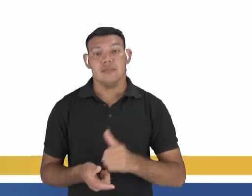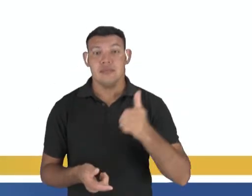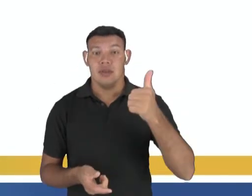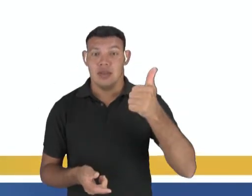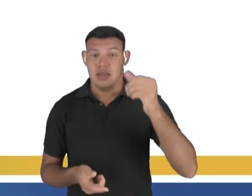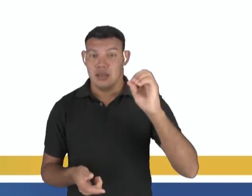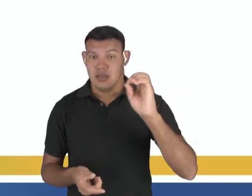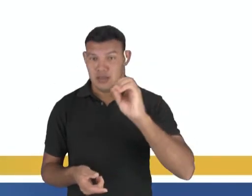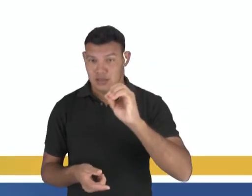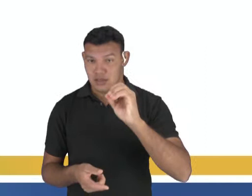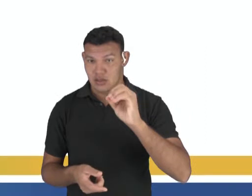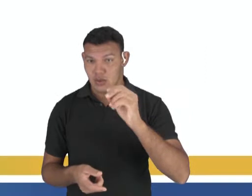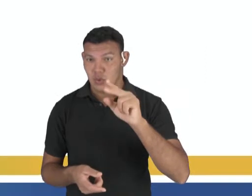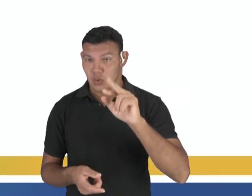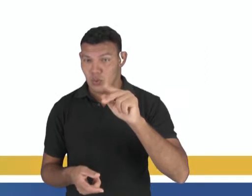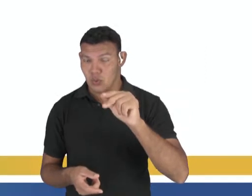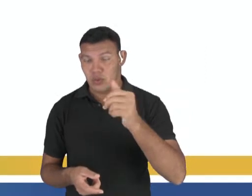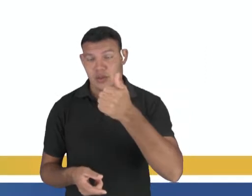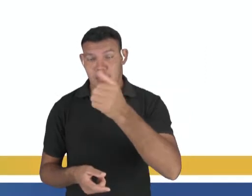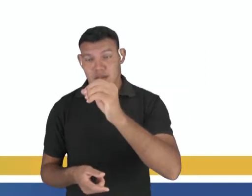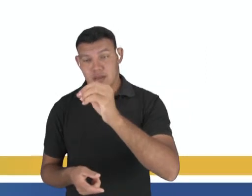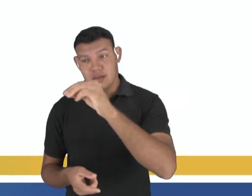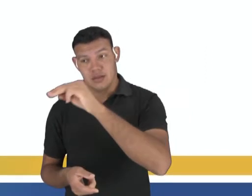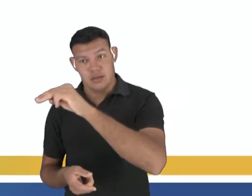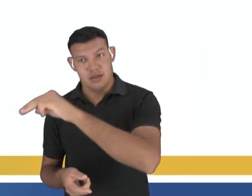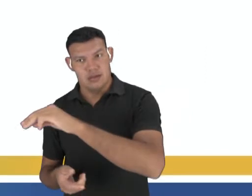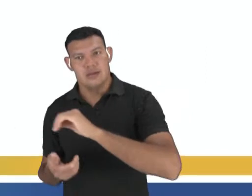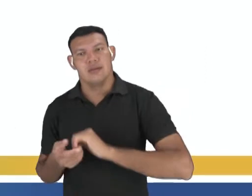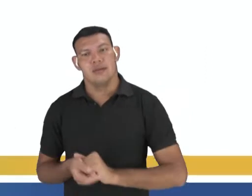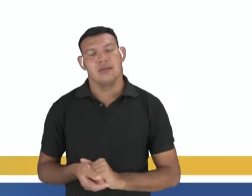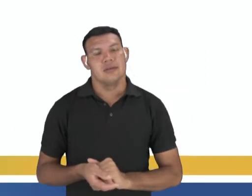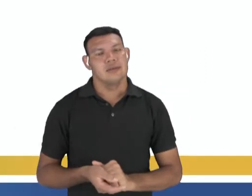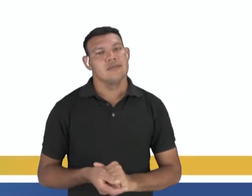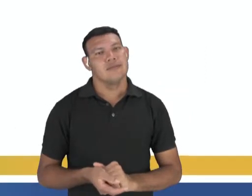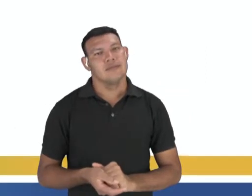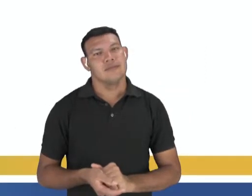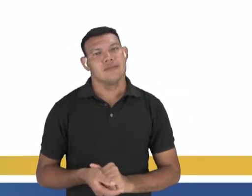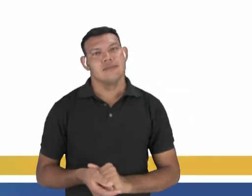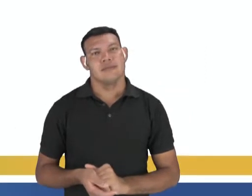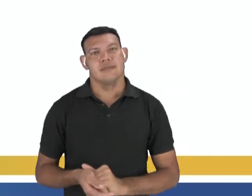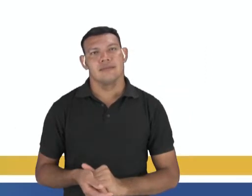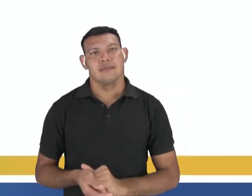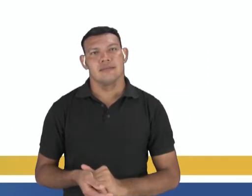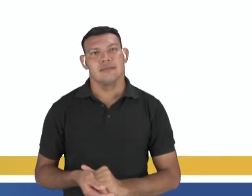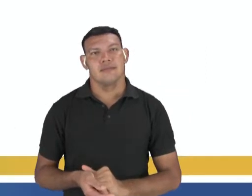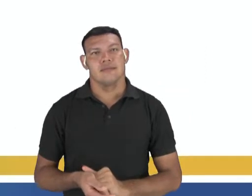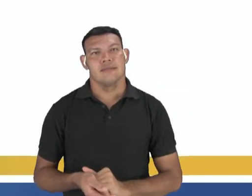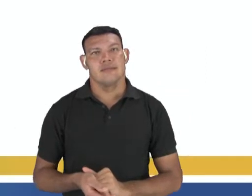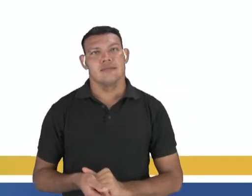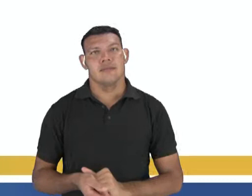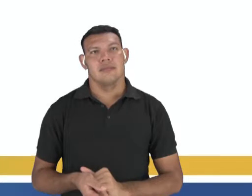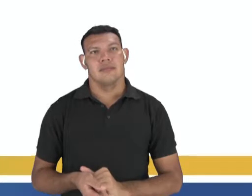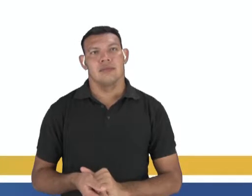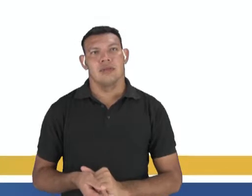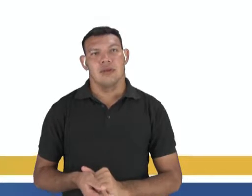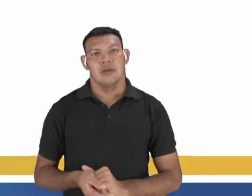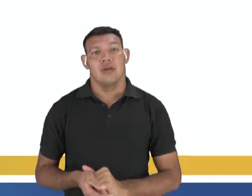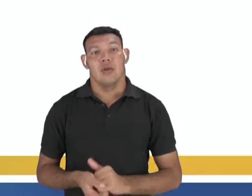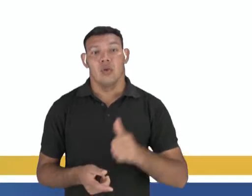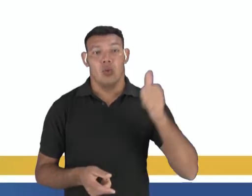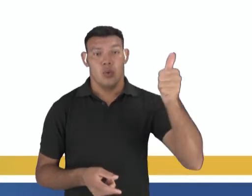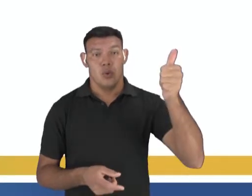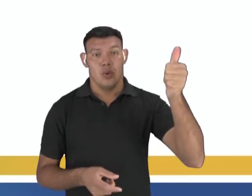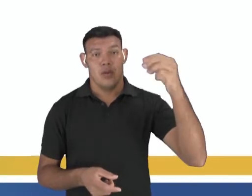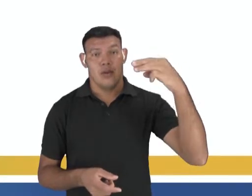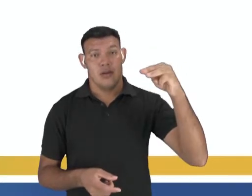temos 100 centímetros, sendo que cada centímetro carrega 10 milímetros. Isso quer dizer que em um metro nós vamos